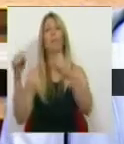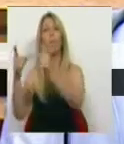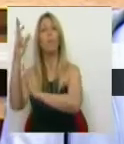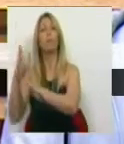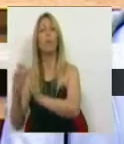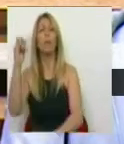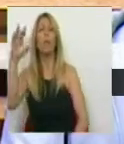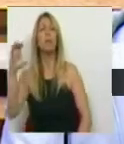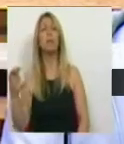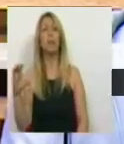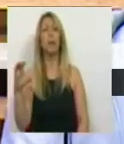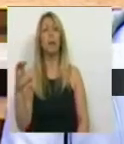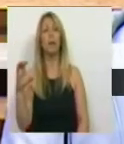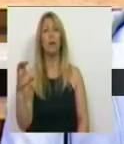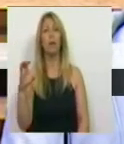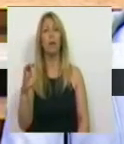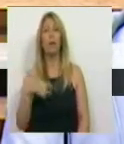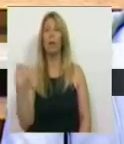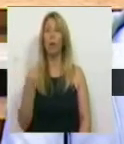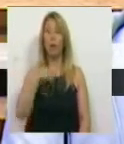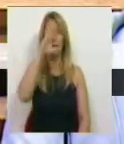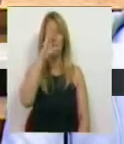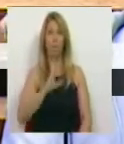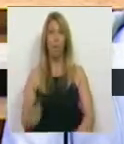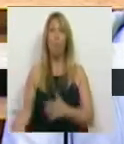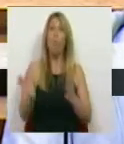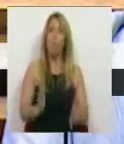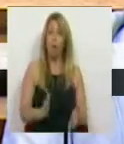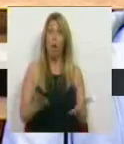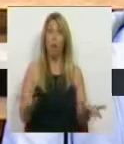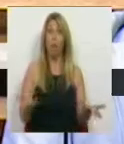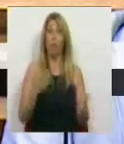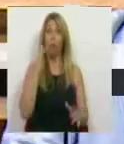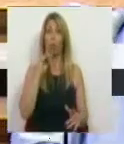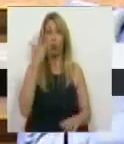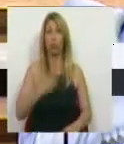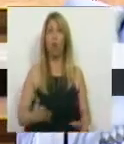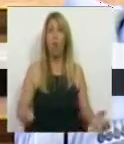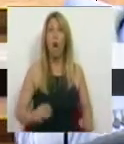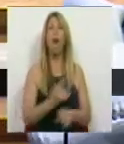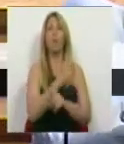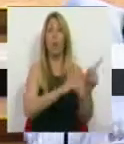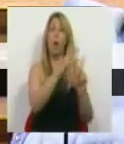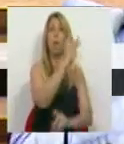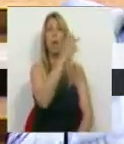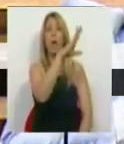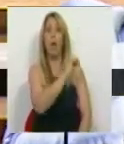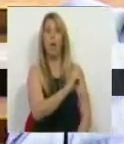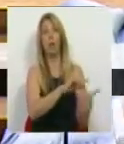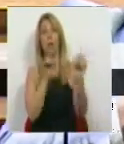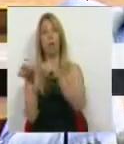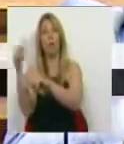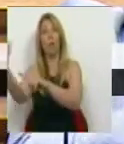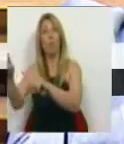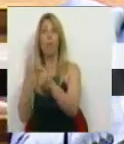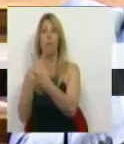nós sabemos que, por um lado, era injusta porque, ao mesmo tempo, estava-se a aumentar o IRS e, por outro lado, só afetava as grandes empresas porque as